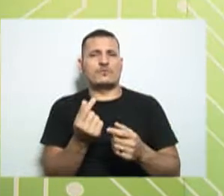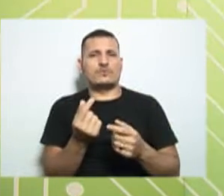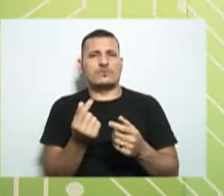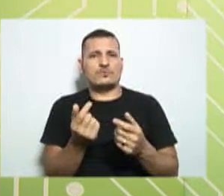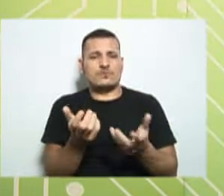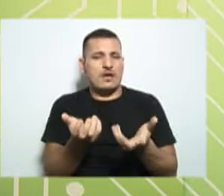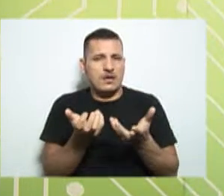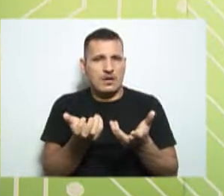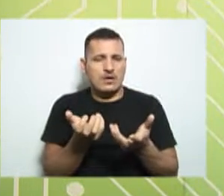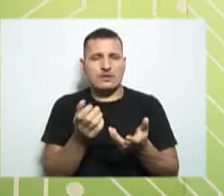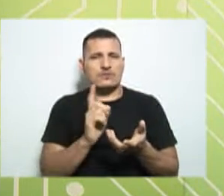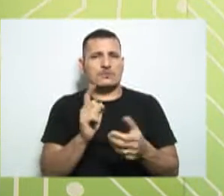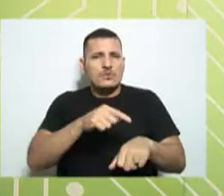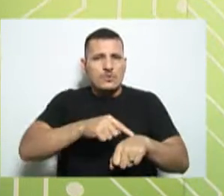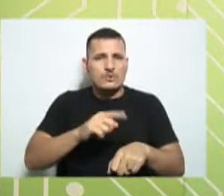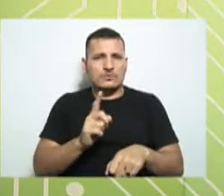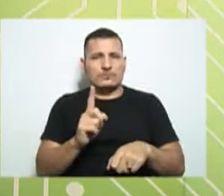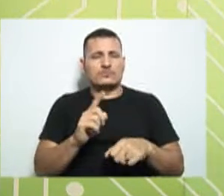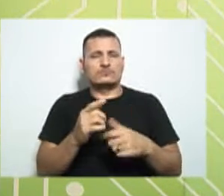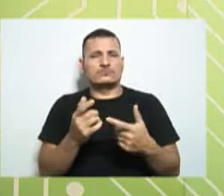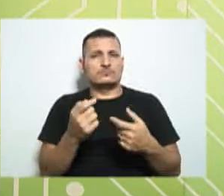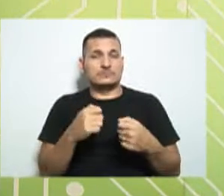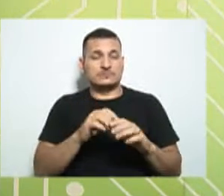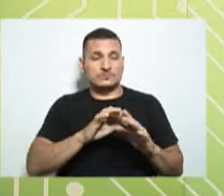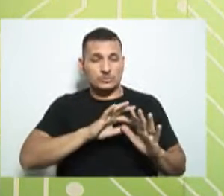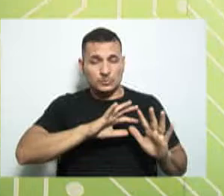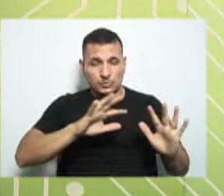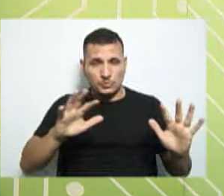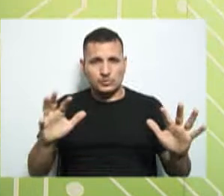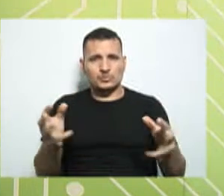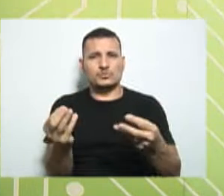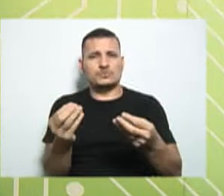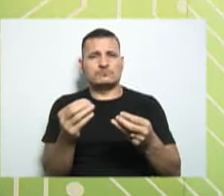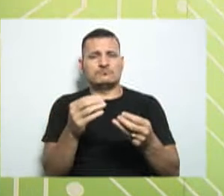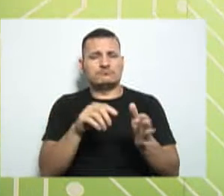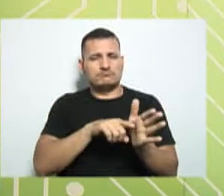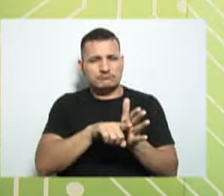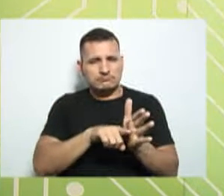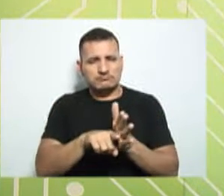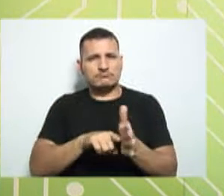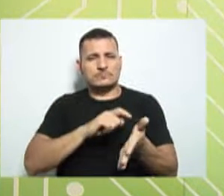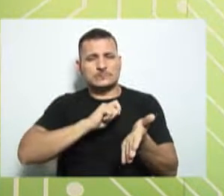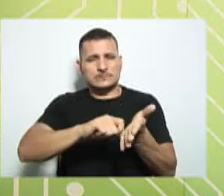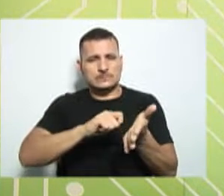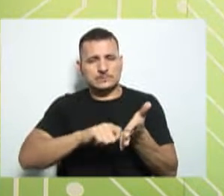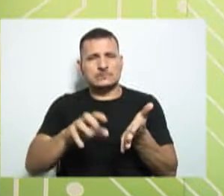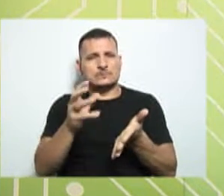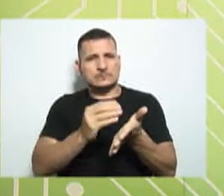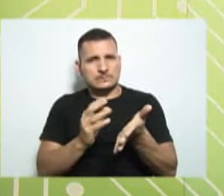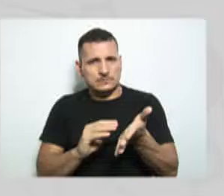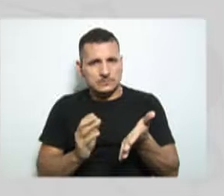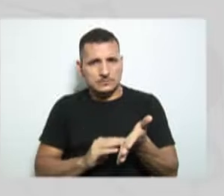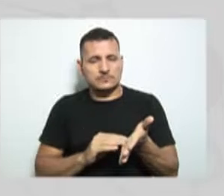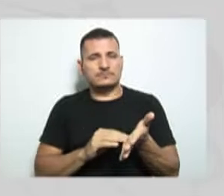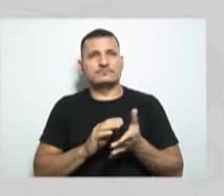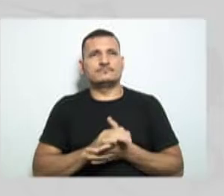um levantamento. Não é algo que seja prático, ele é muito arcaico. Vamos voltar aqui no